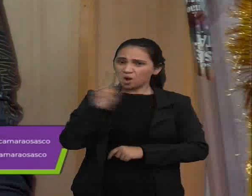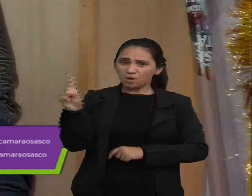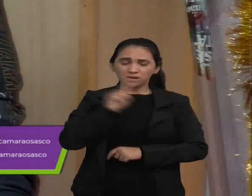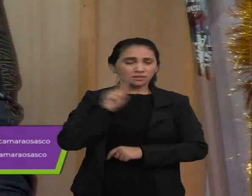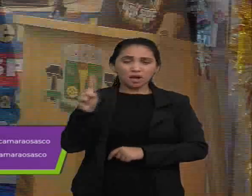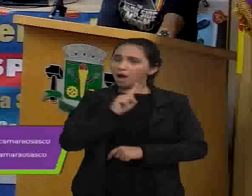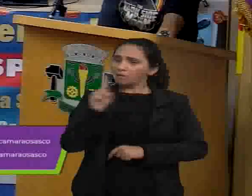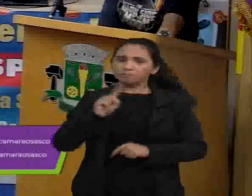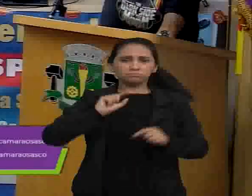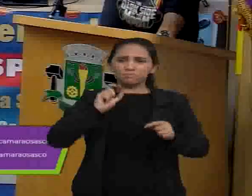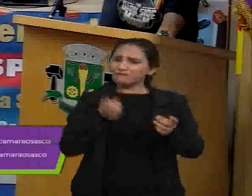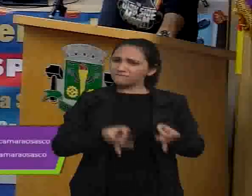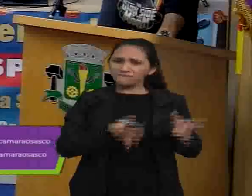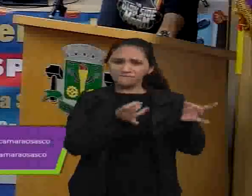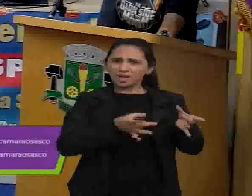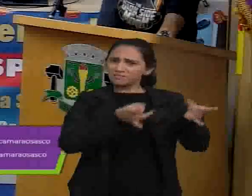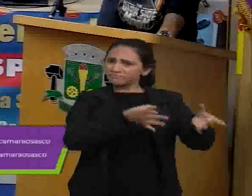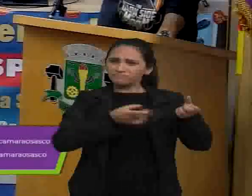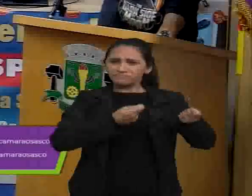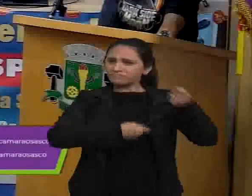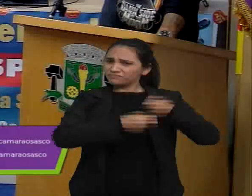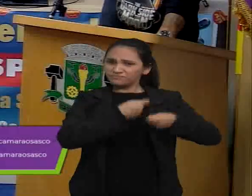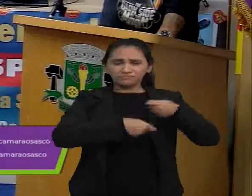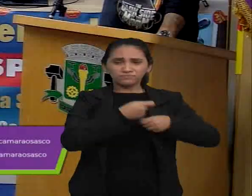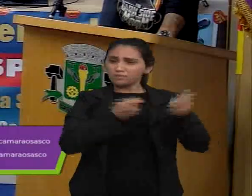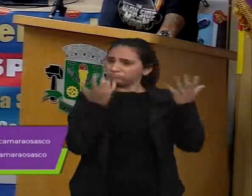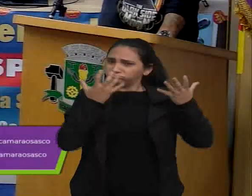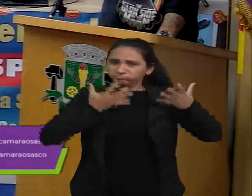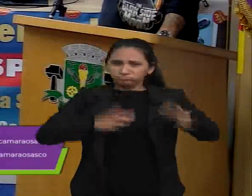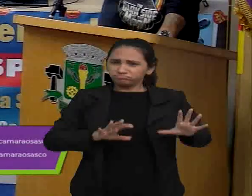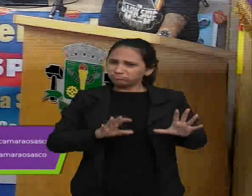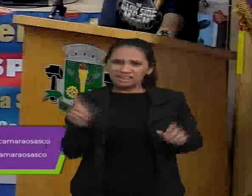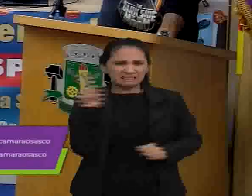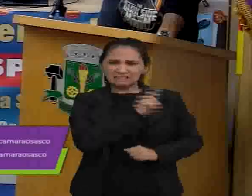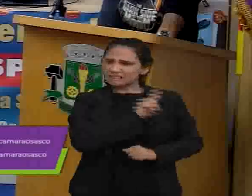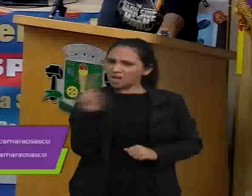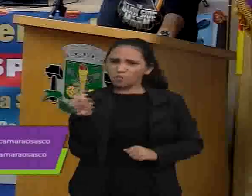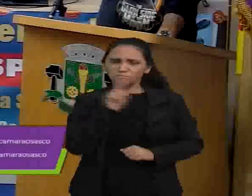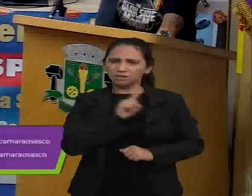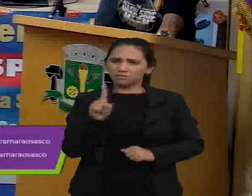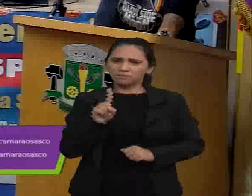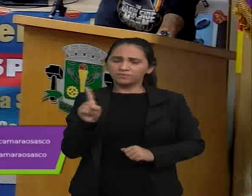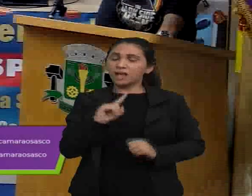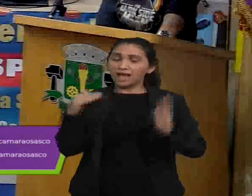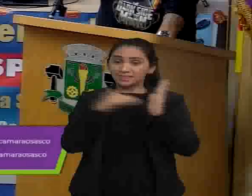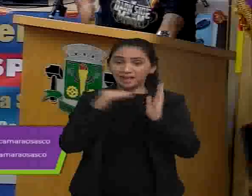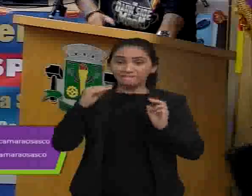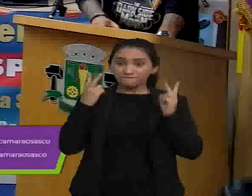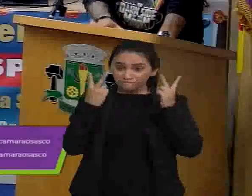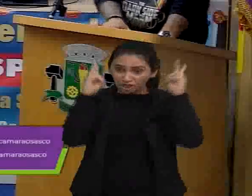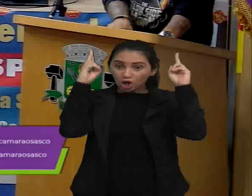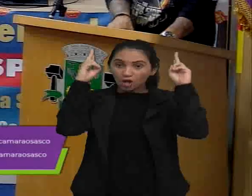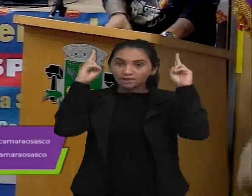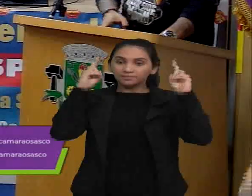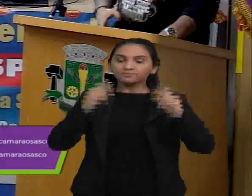privatização! Não, não, não, a privatização! Até a vitória, gente!